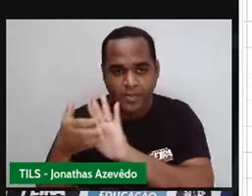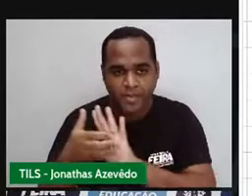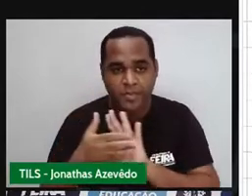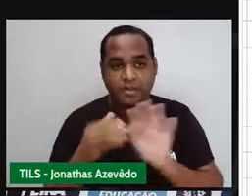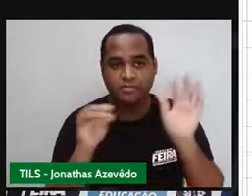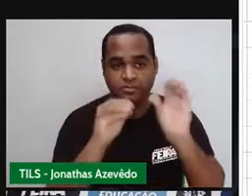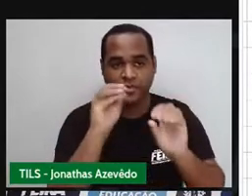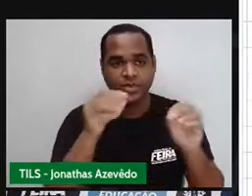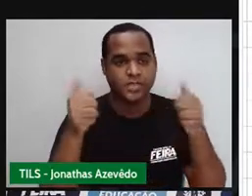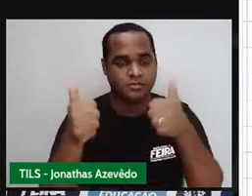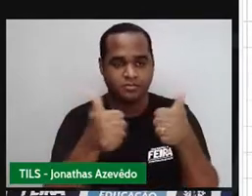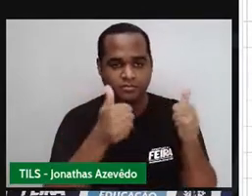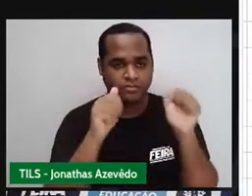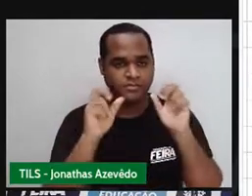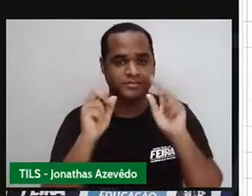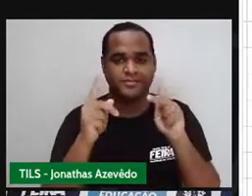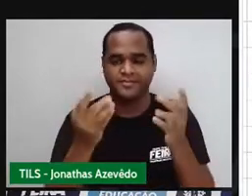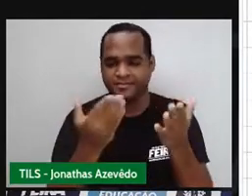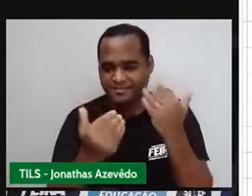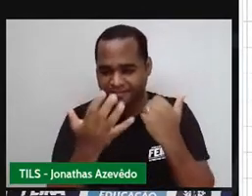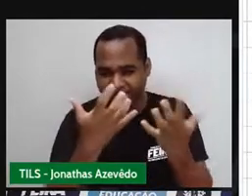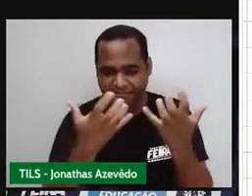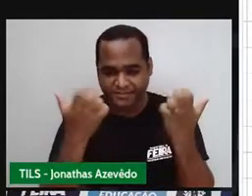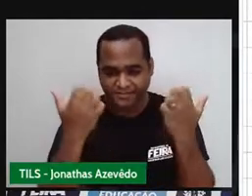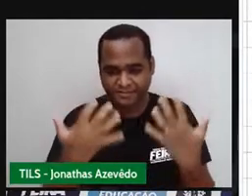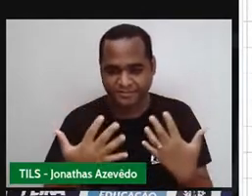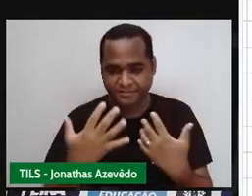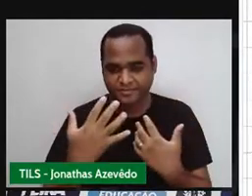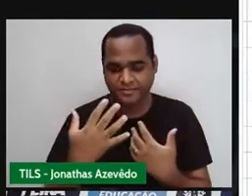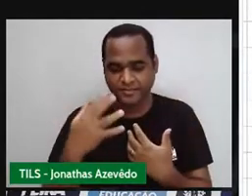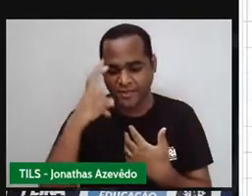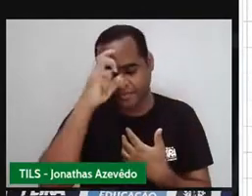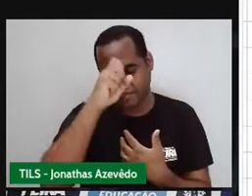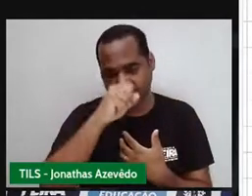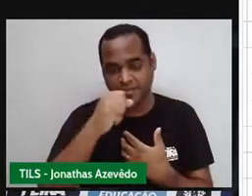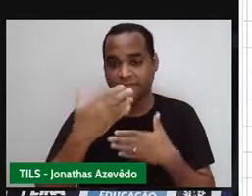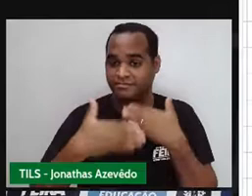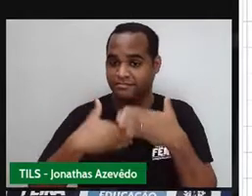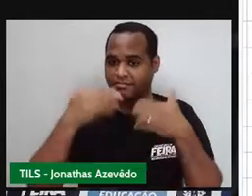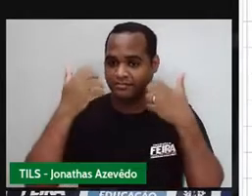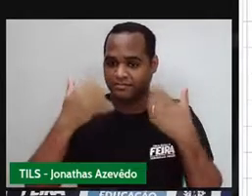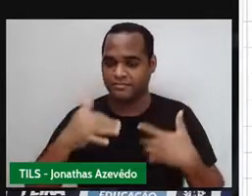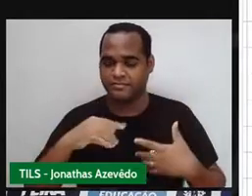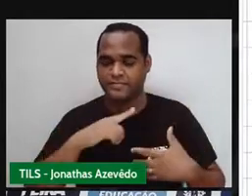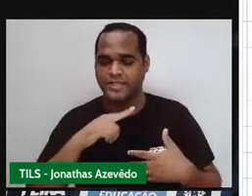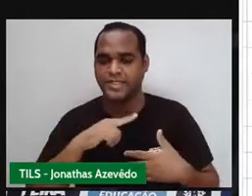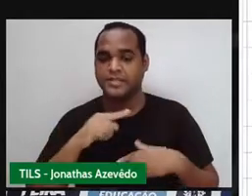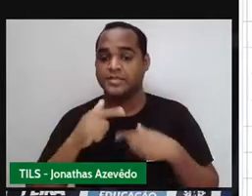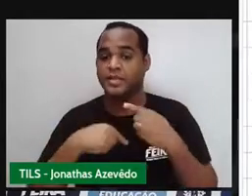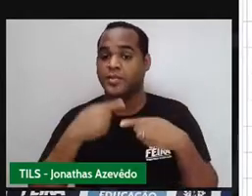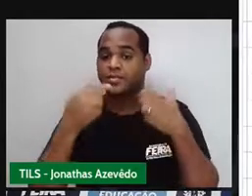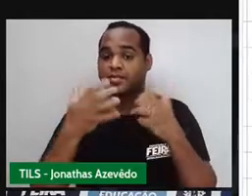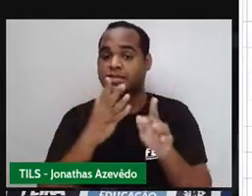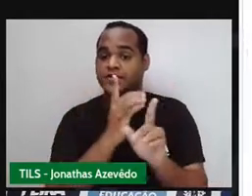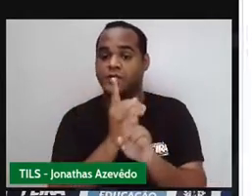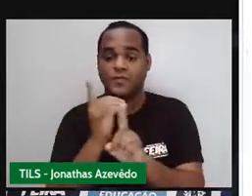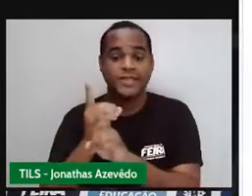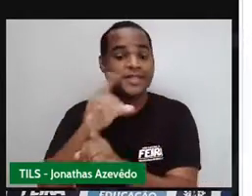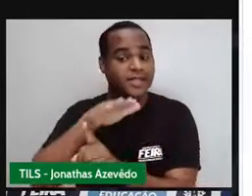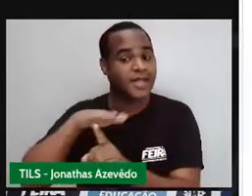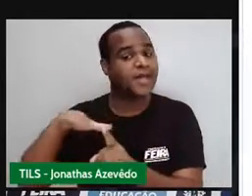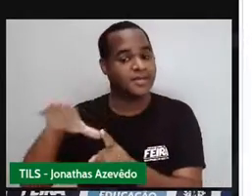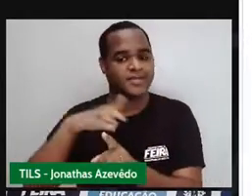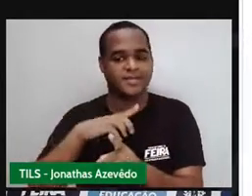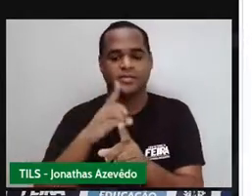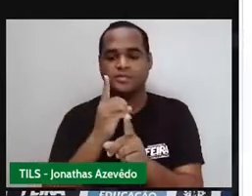Prontinho agora vem comigo porque depois disso né A gente já vai encontrar a área